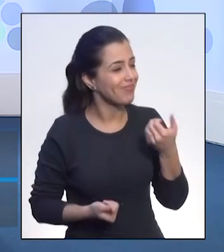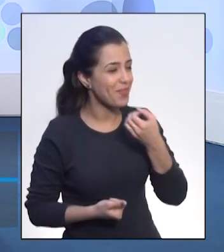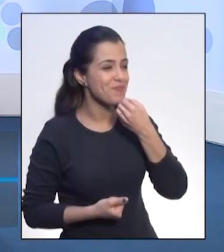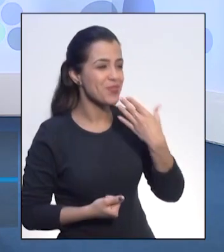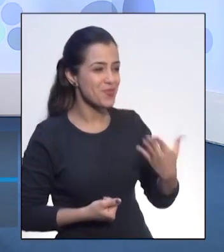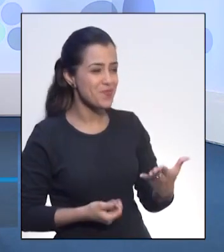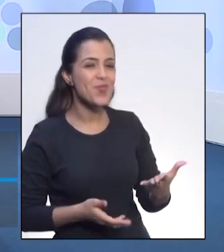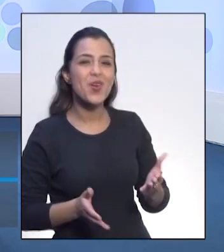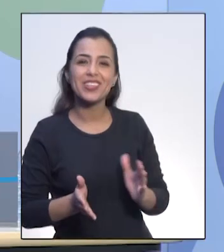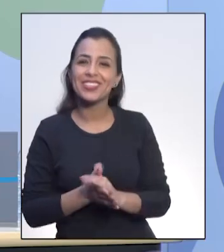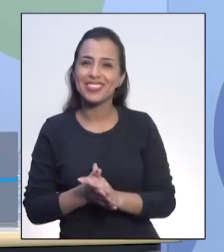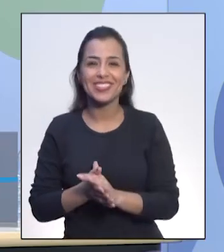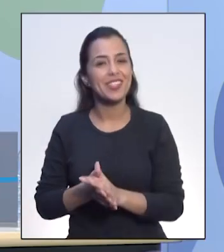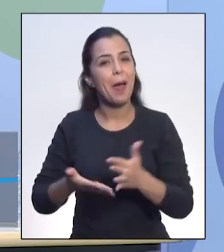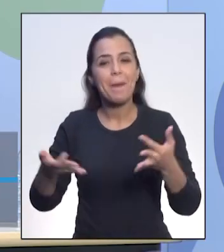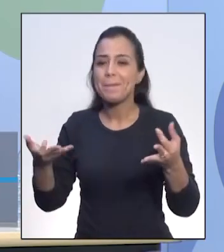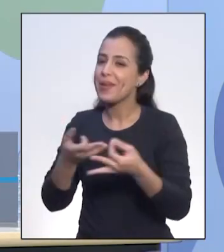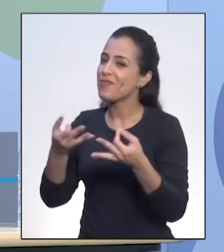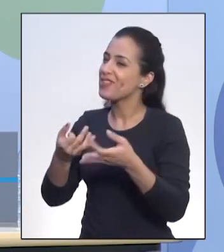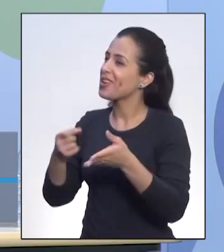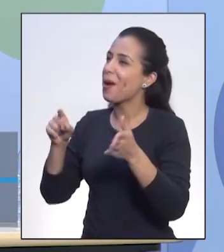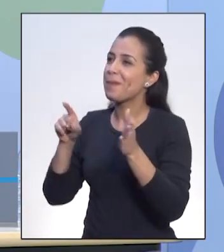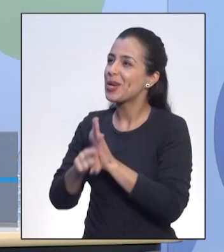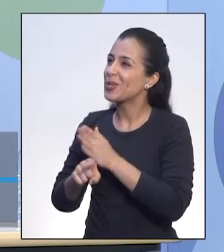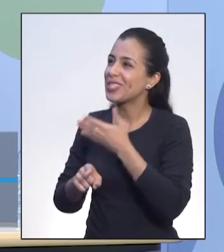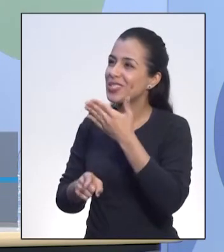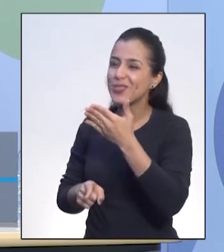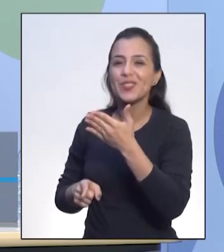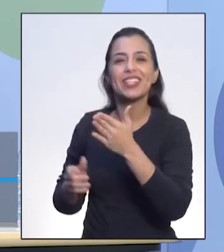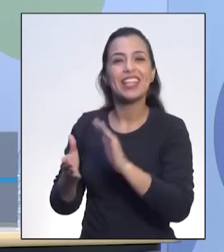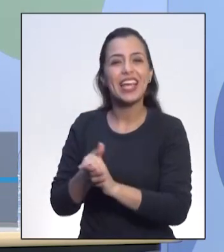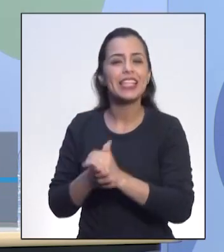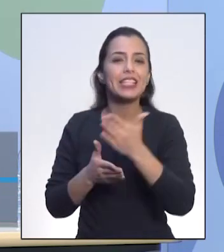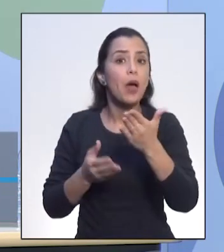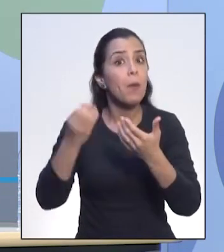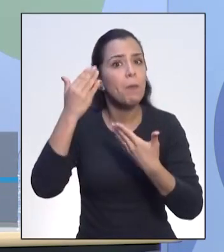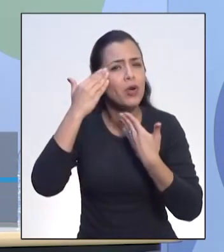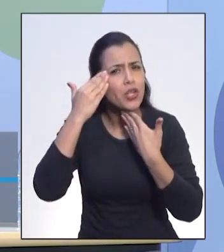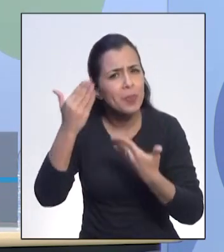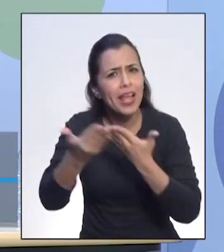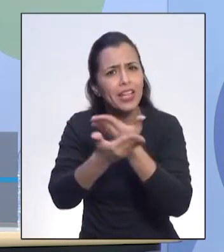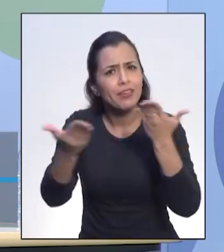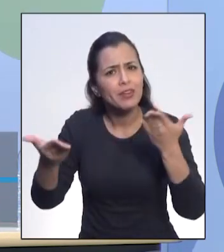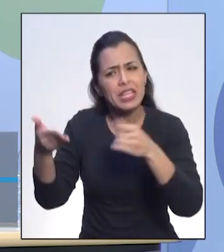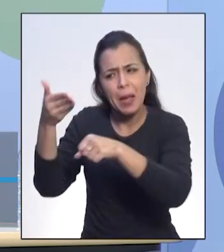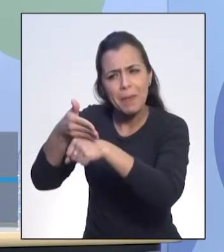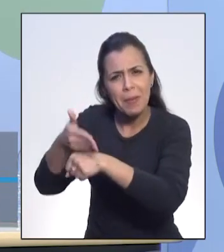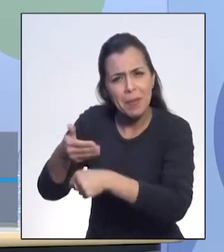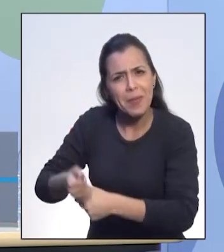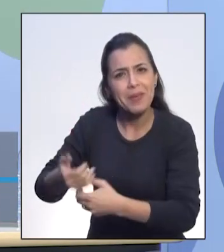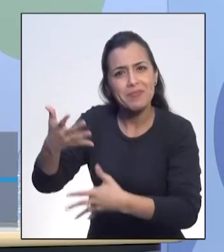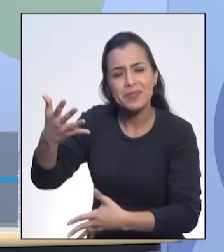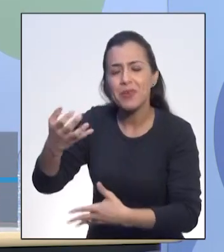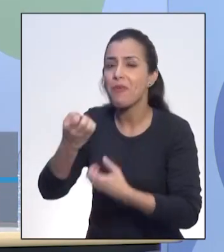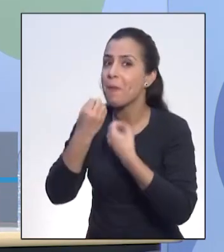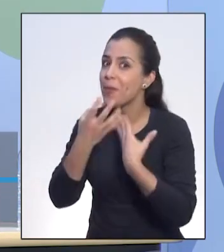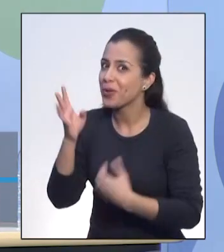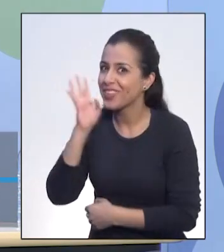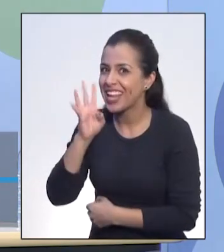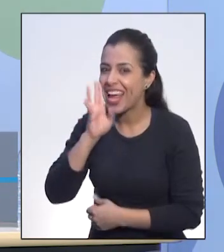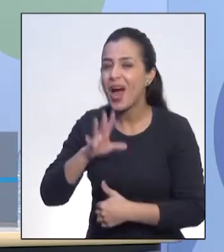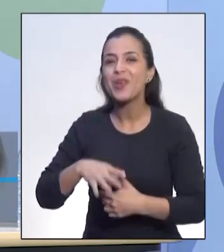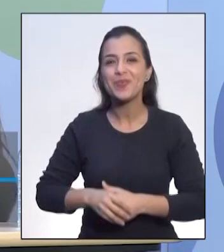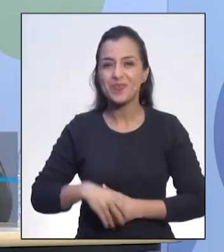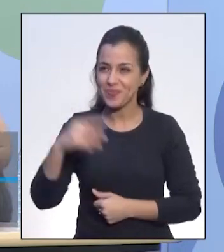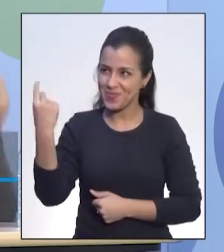Mari? Perfeitas as suas perguntas, Marconi. Dá um pano para a manga. E, pessoal, muito obrigada pela participação de vocês. Foi muito legal.